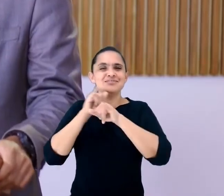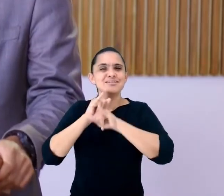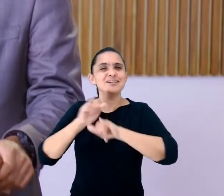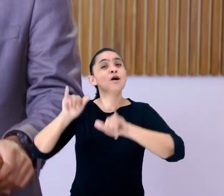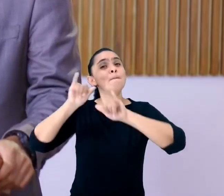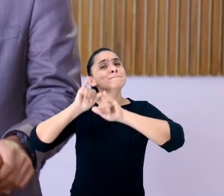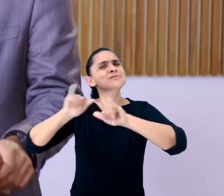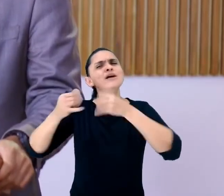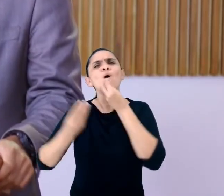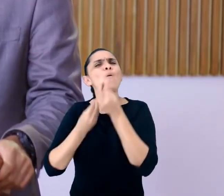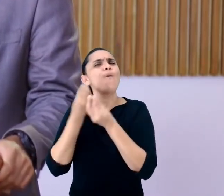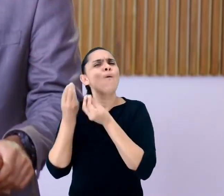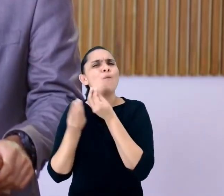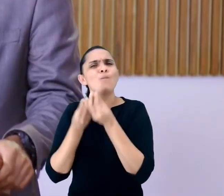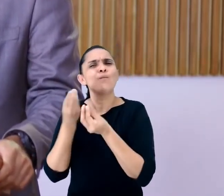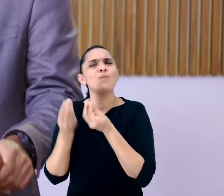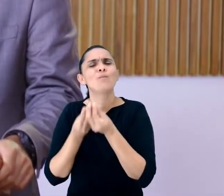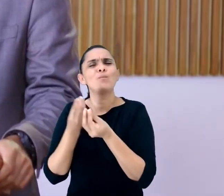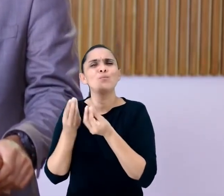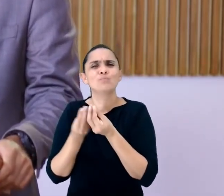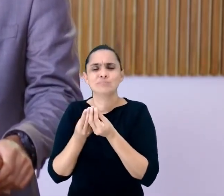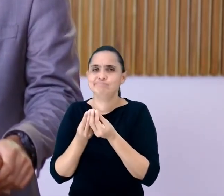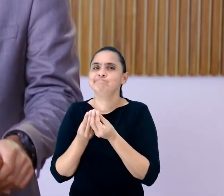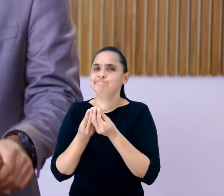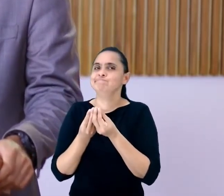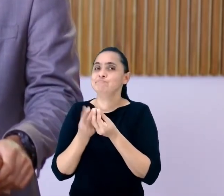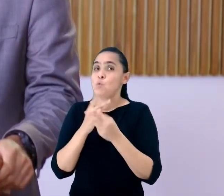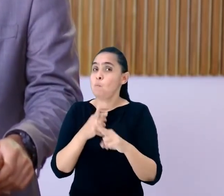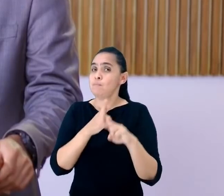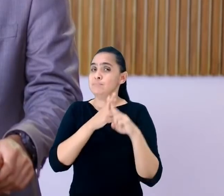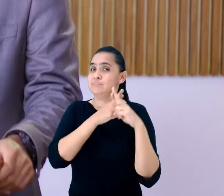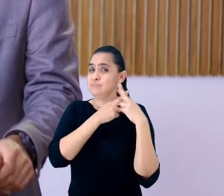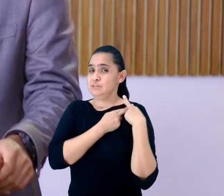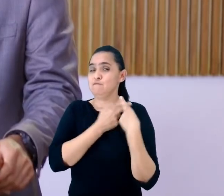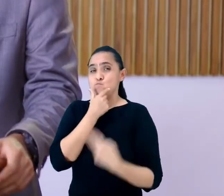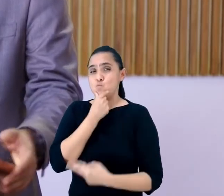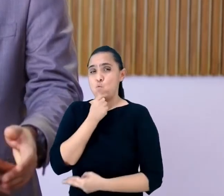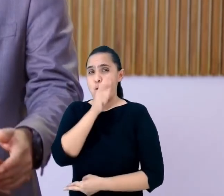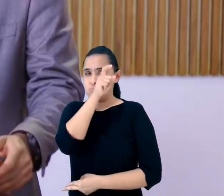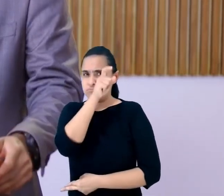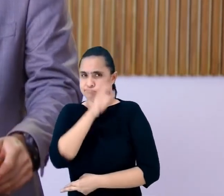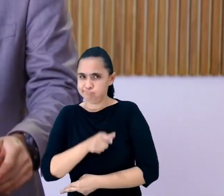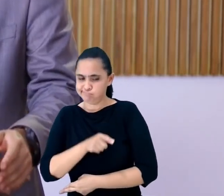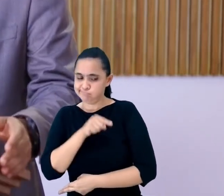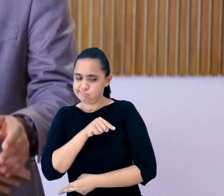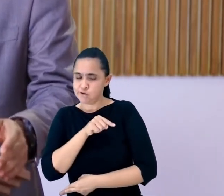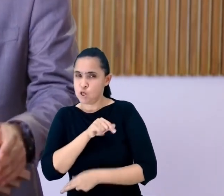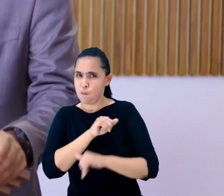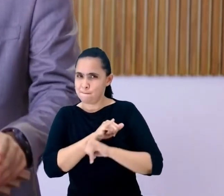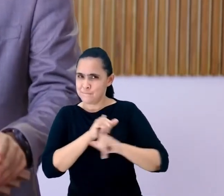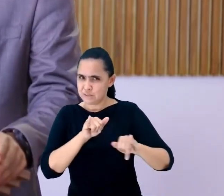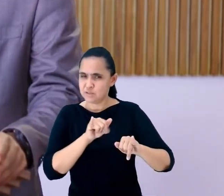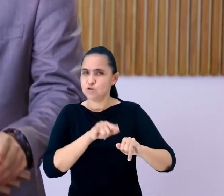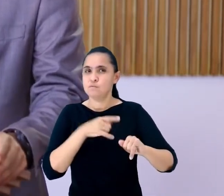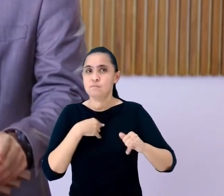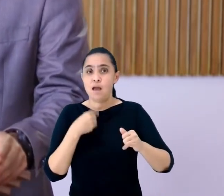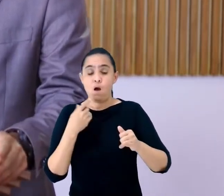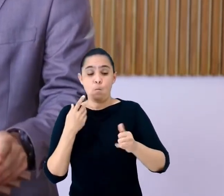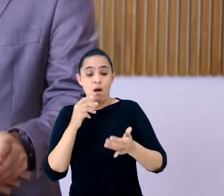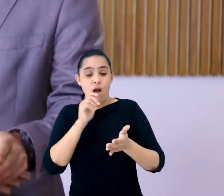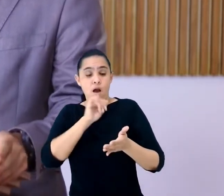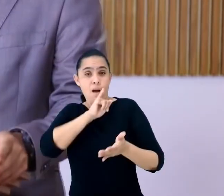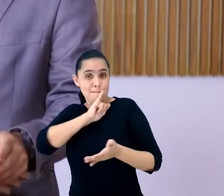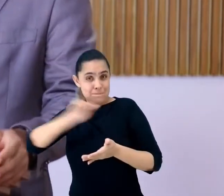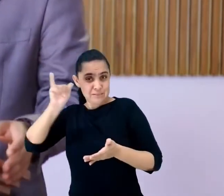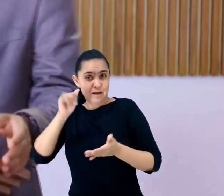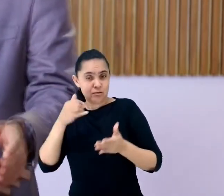enviadas por portadores. E a eles eram dados os nomes de mensageiro ou